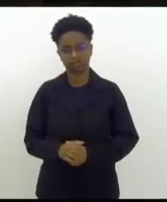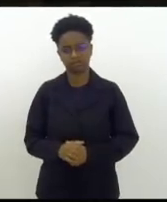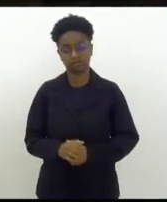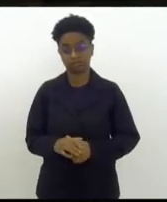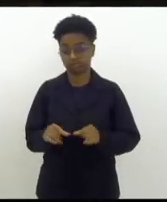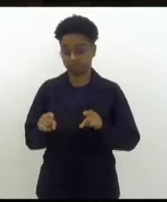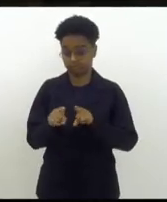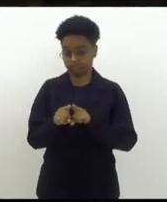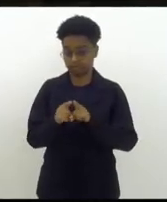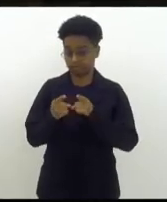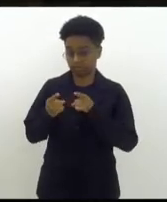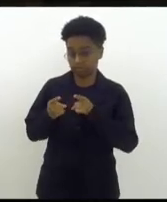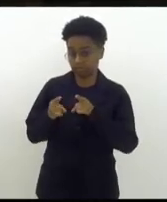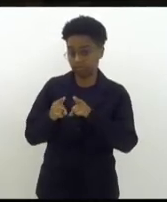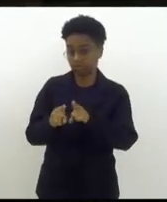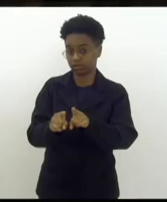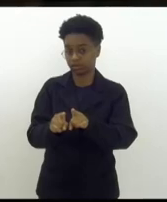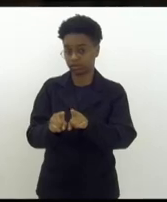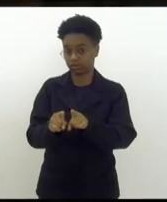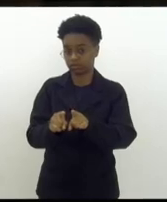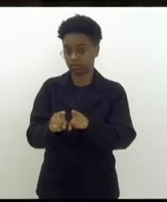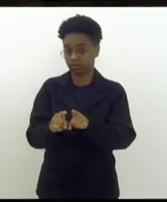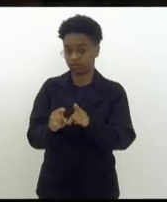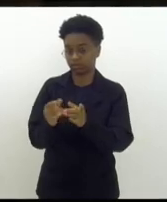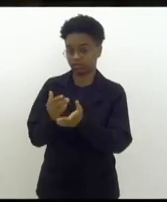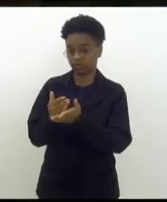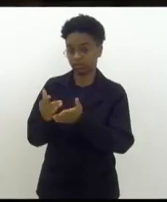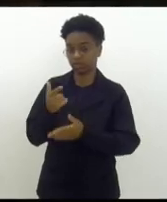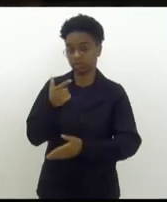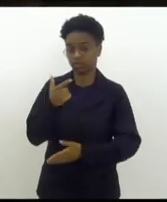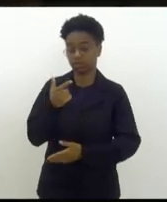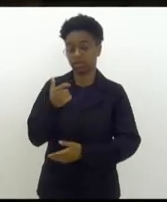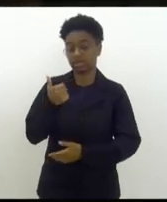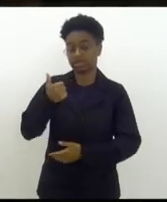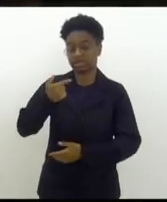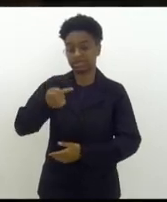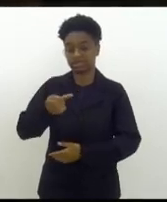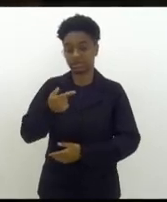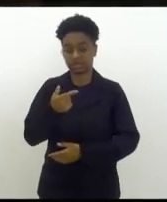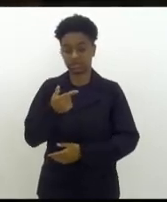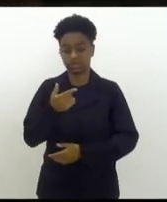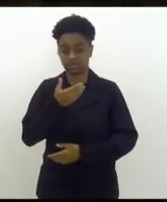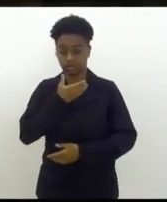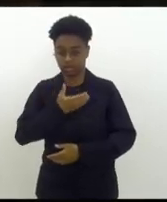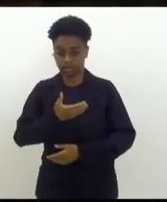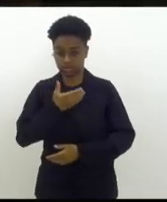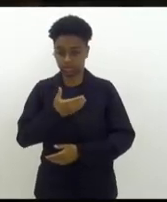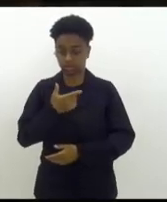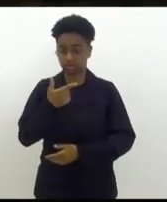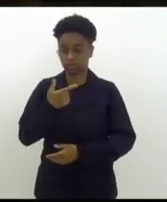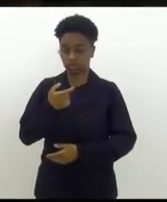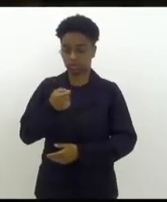concomitantemente desde 17/12 de 18 existe